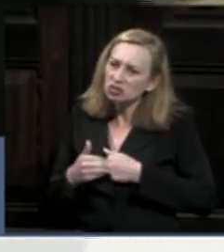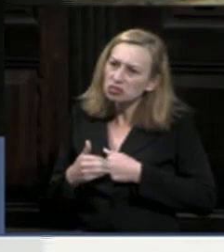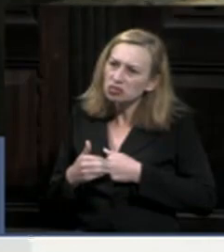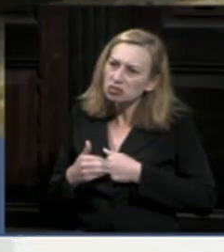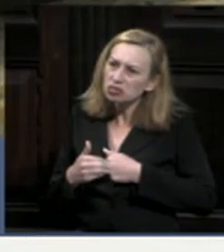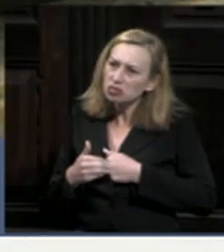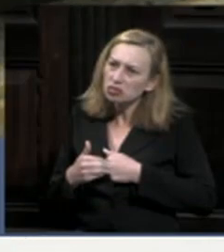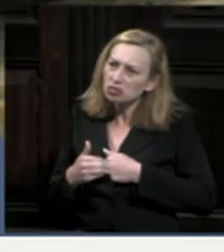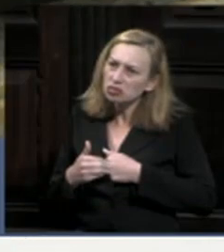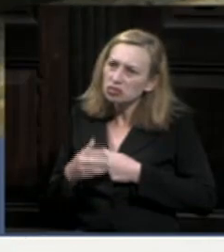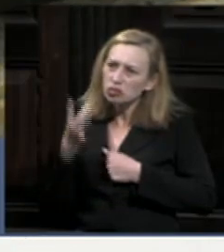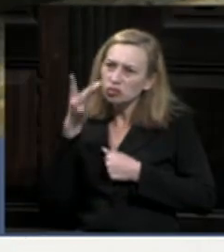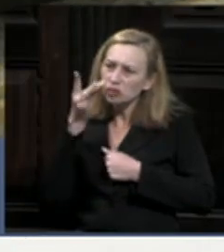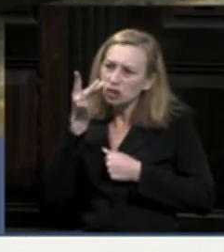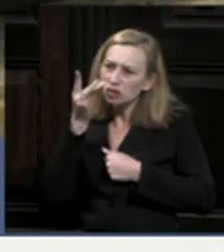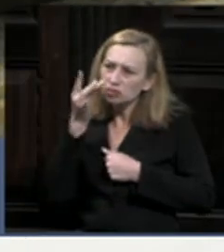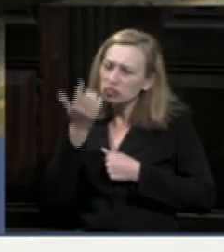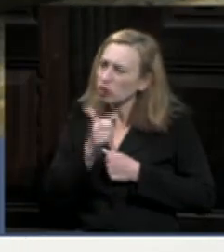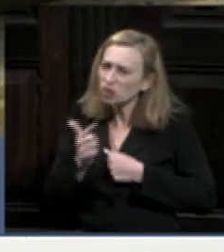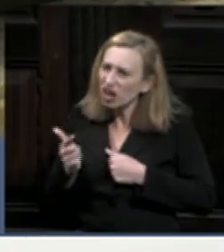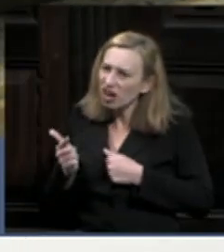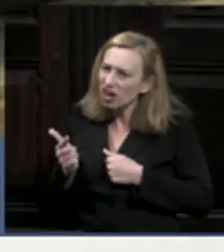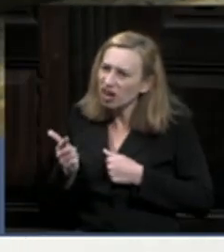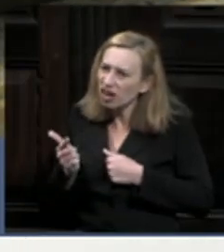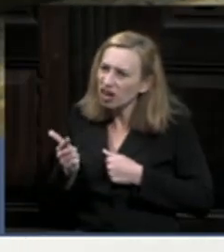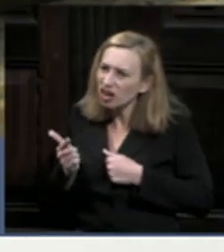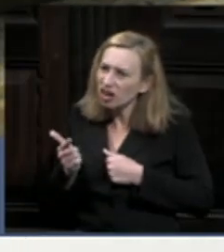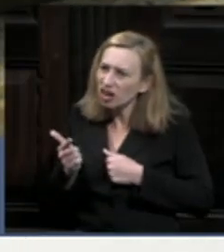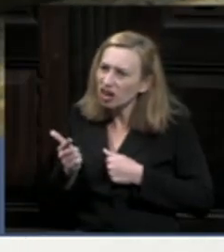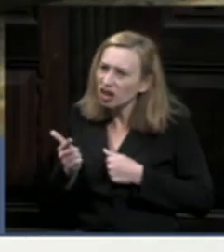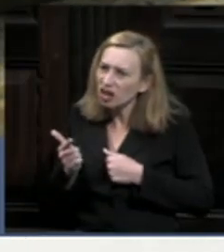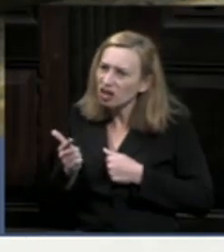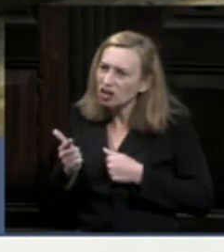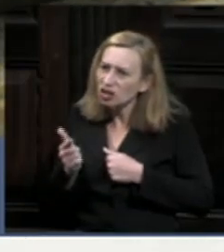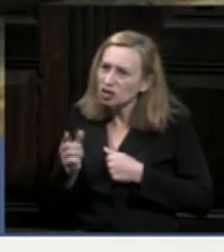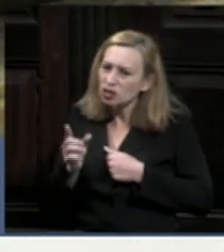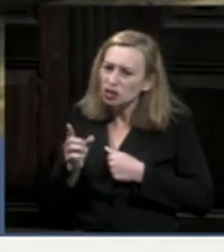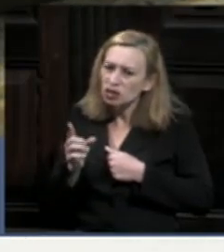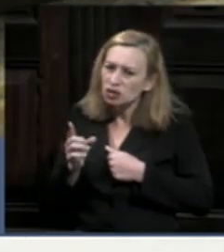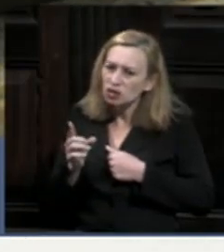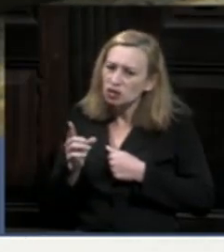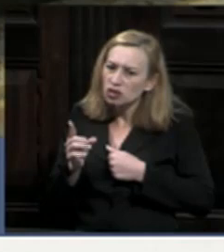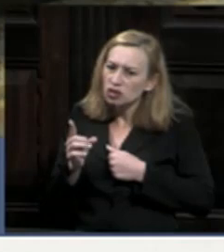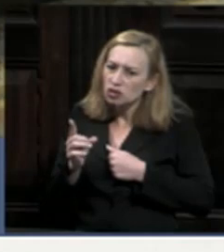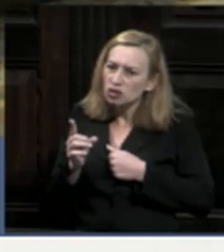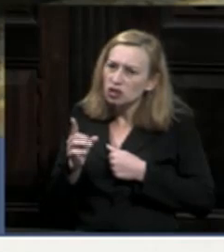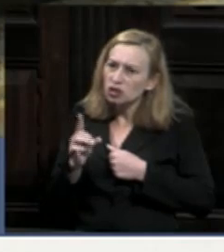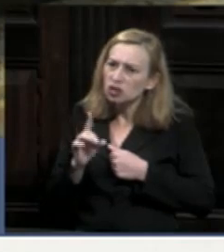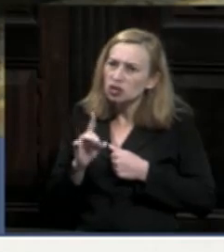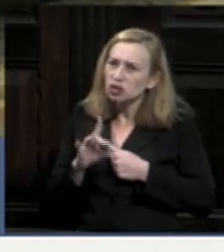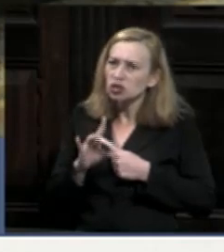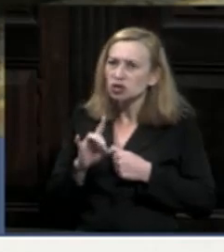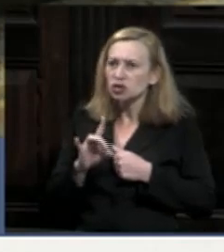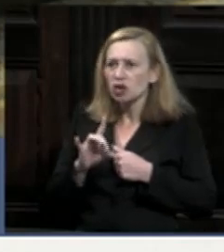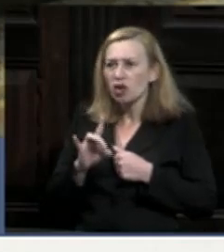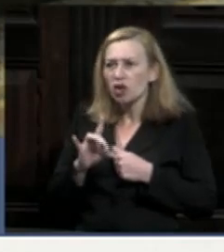a nossa solidariedade humana diz respeito à parte dos